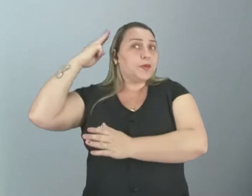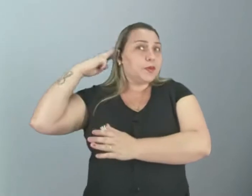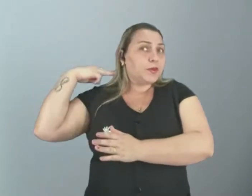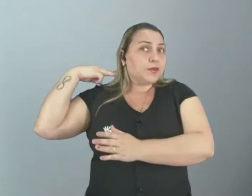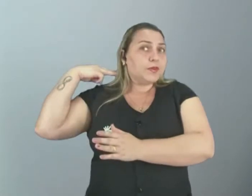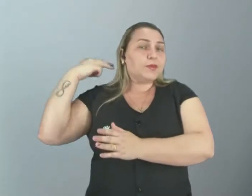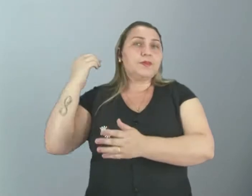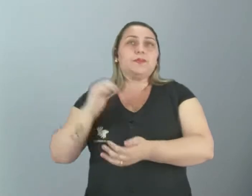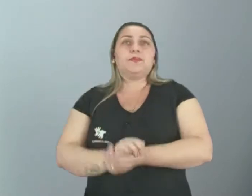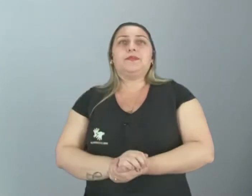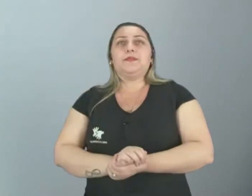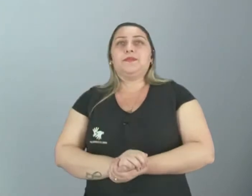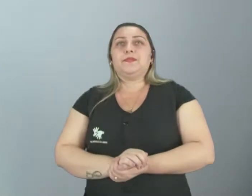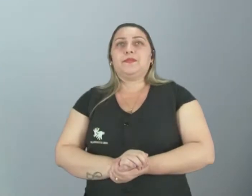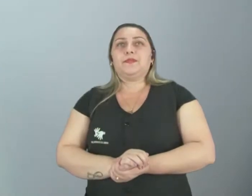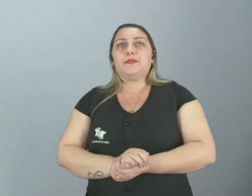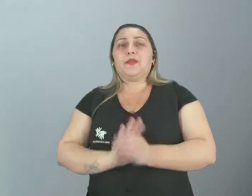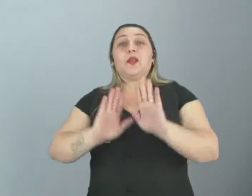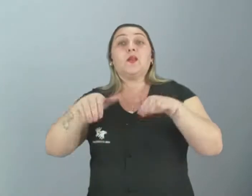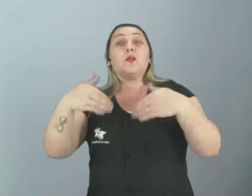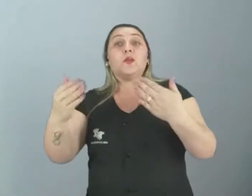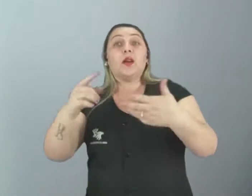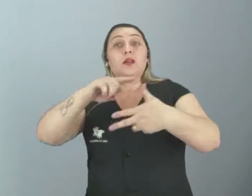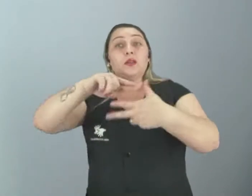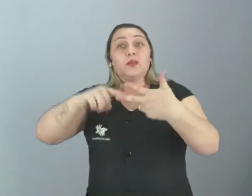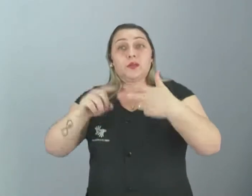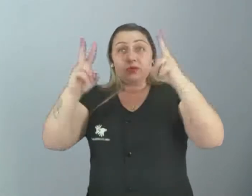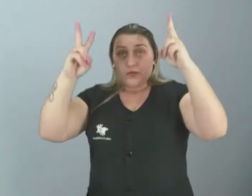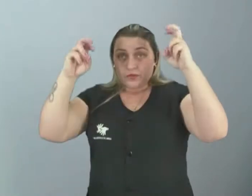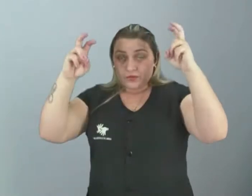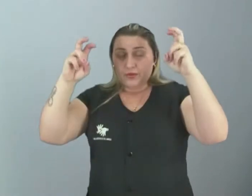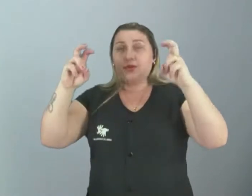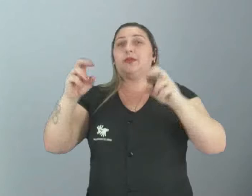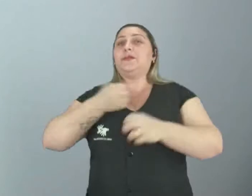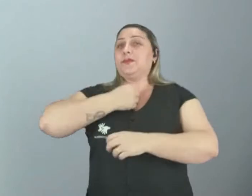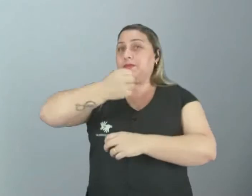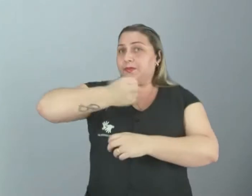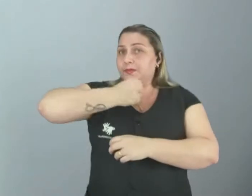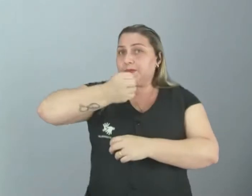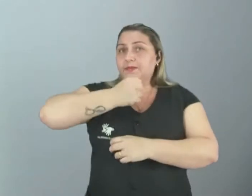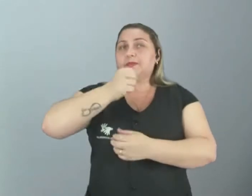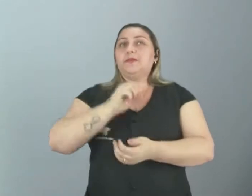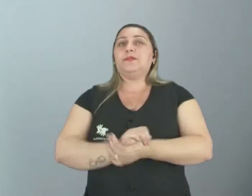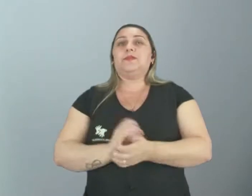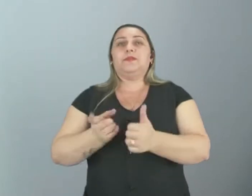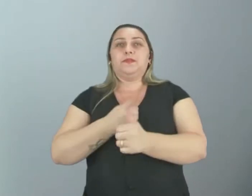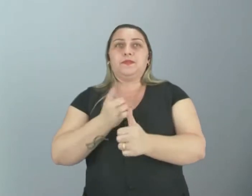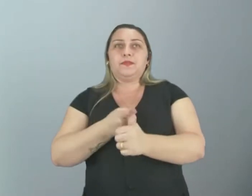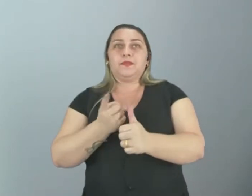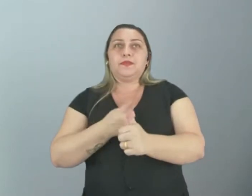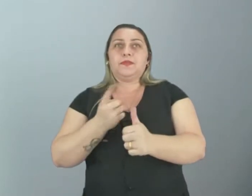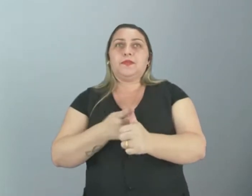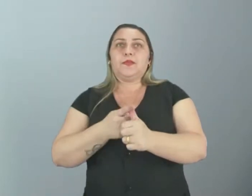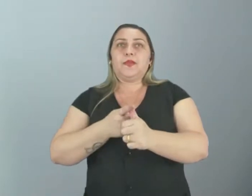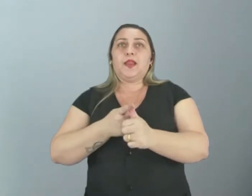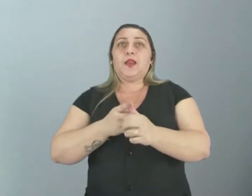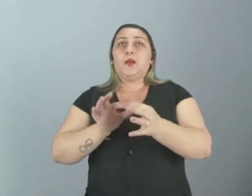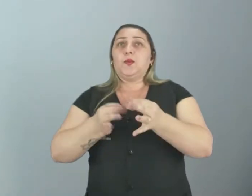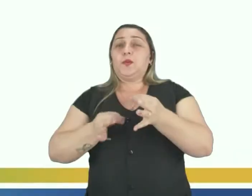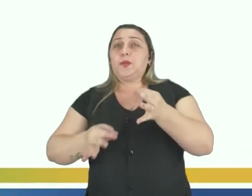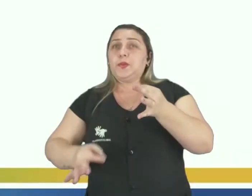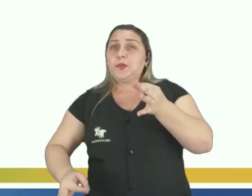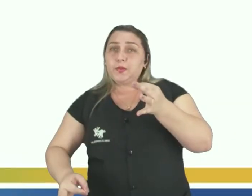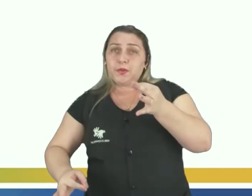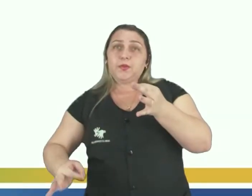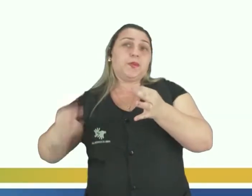Mônica. Tá? Então, quais foram os temas abordados nessa entrevista dele? Primeiro ponto que ele abordou foi a